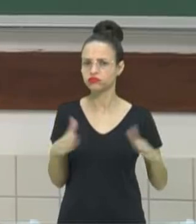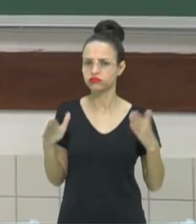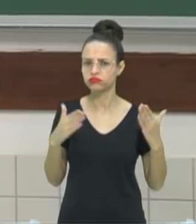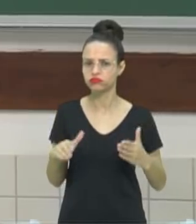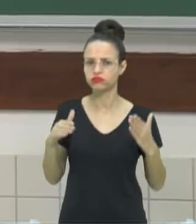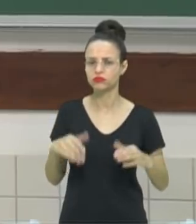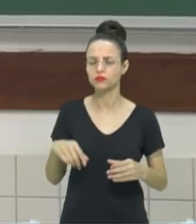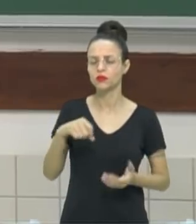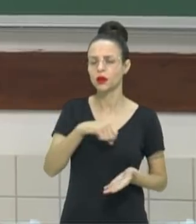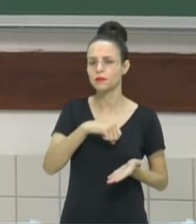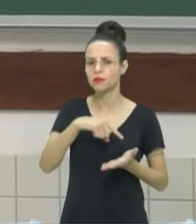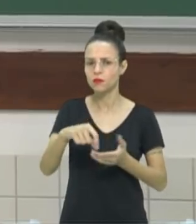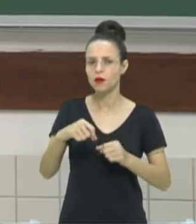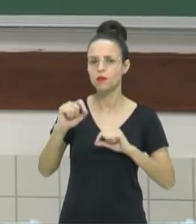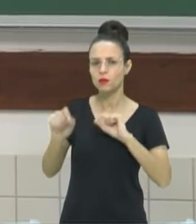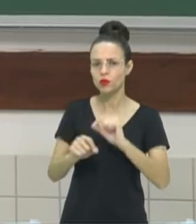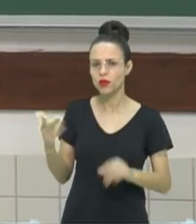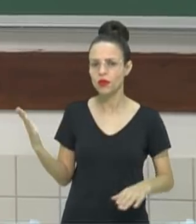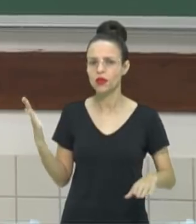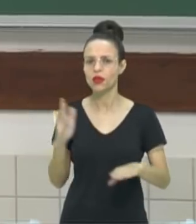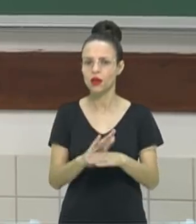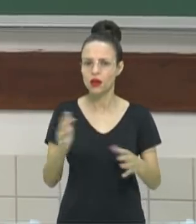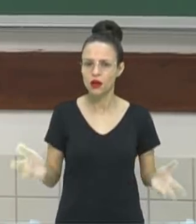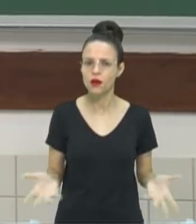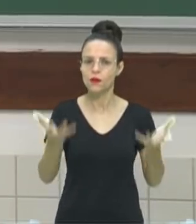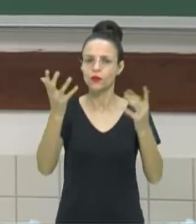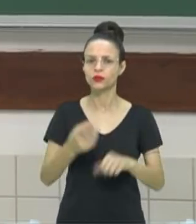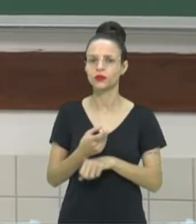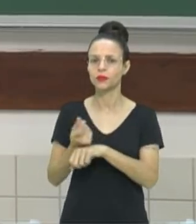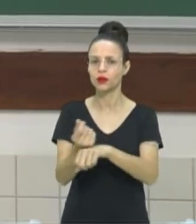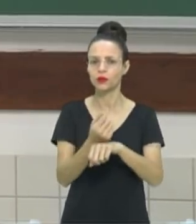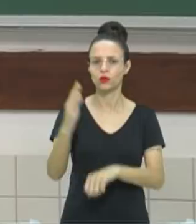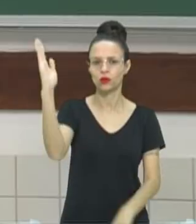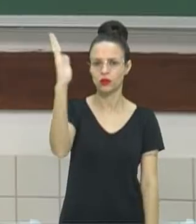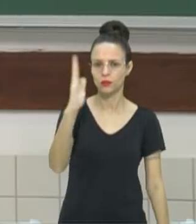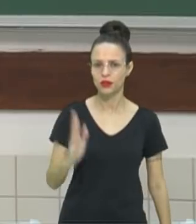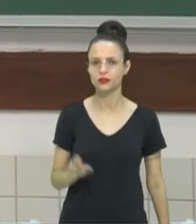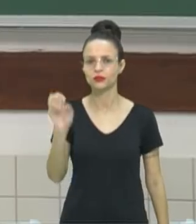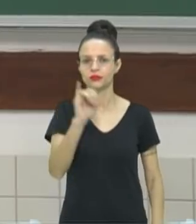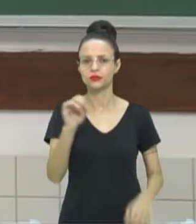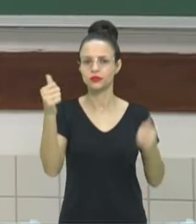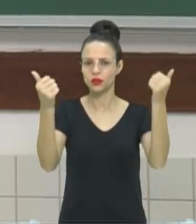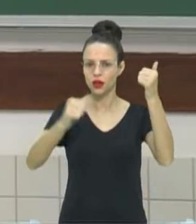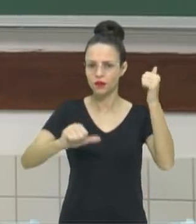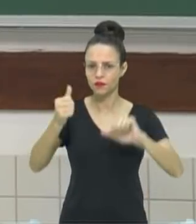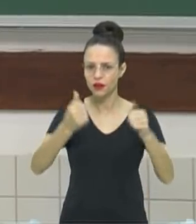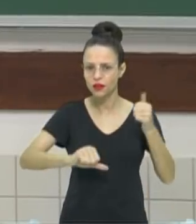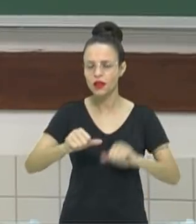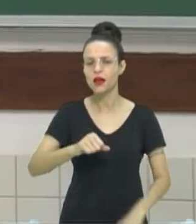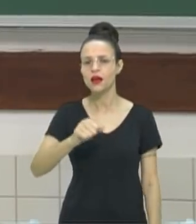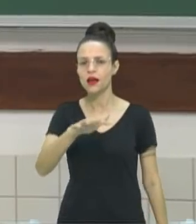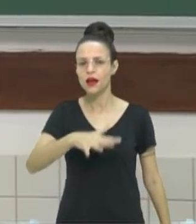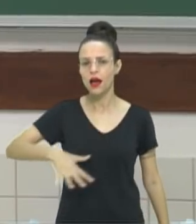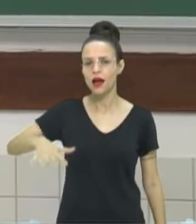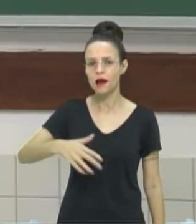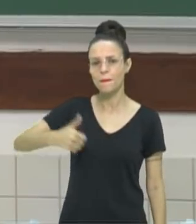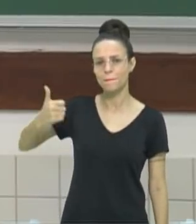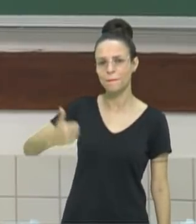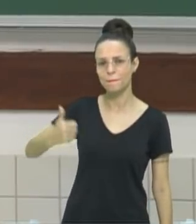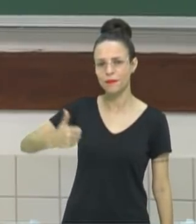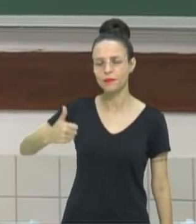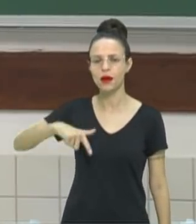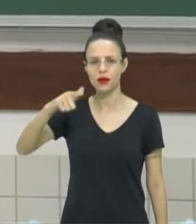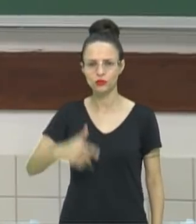para contribuir com a economia do Brasil. Quando a gente avalia ali o setor primário, a contribuição da região